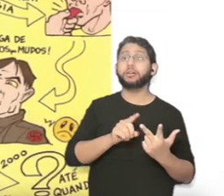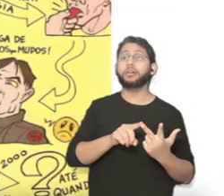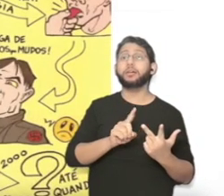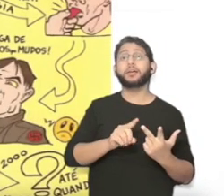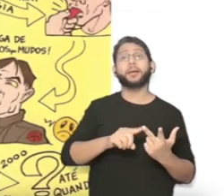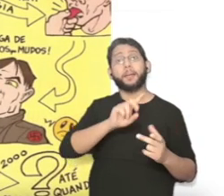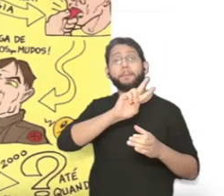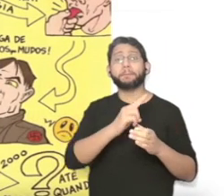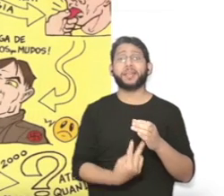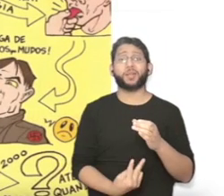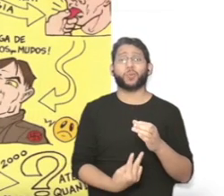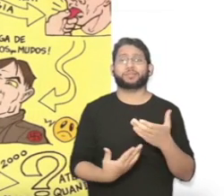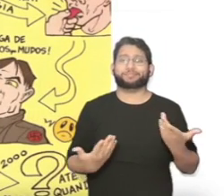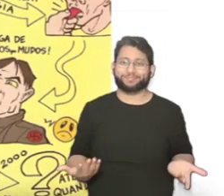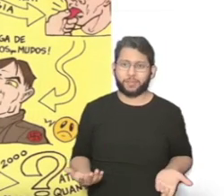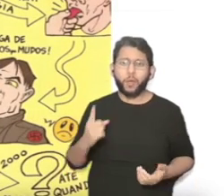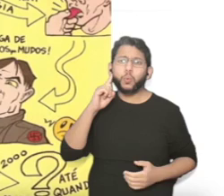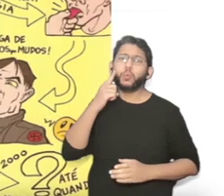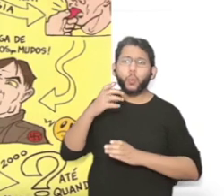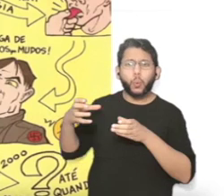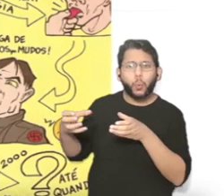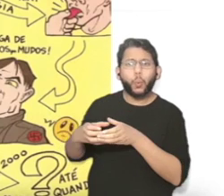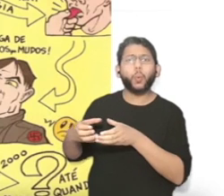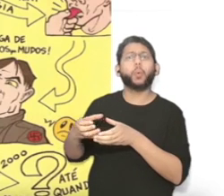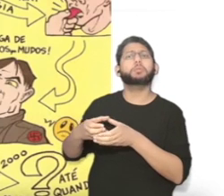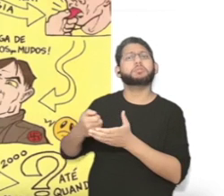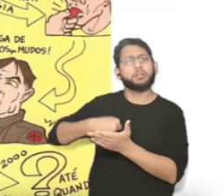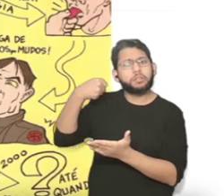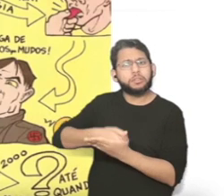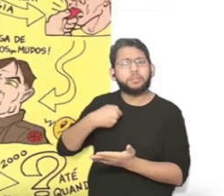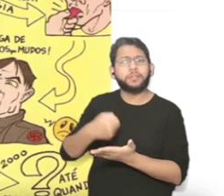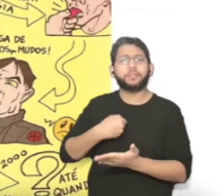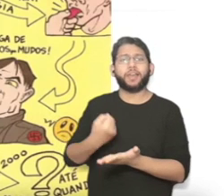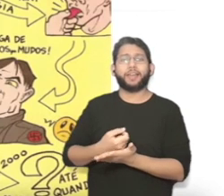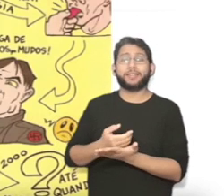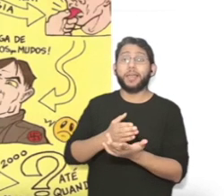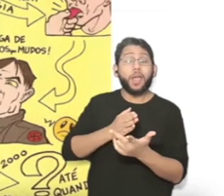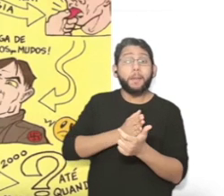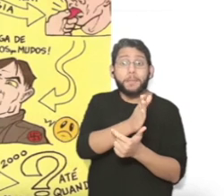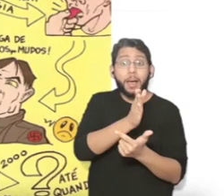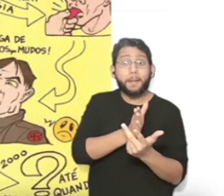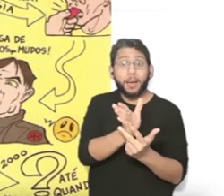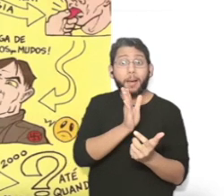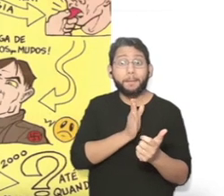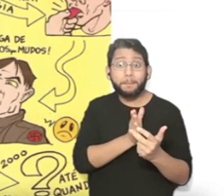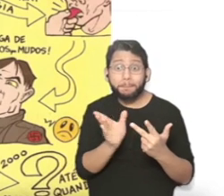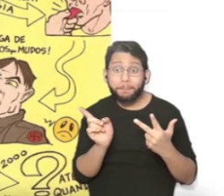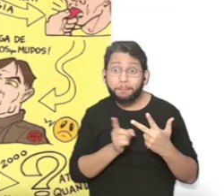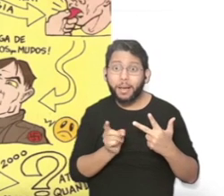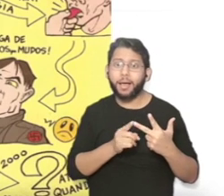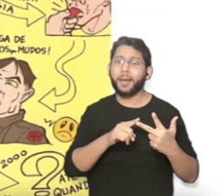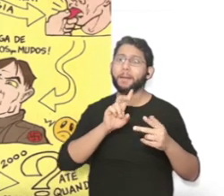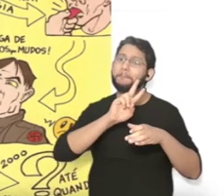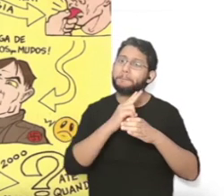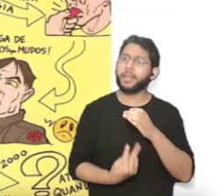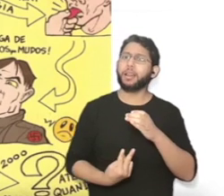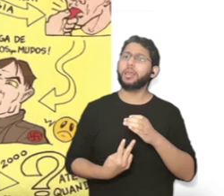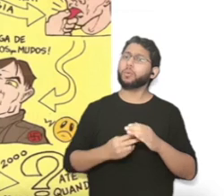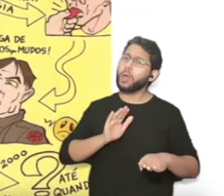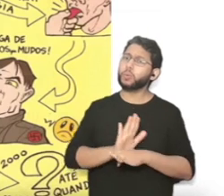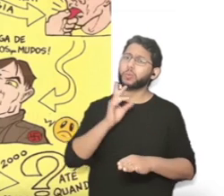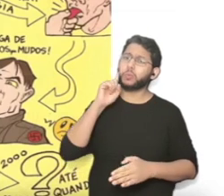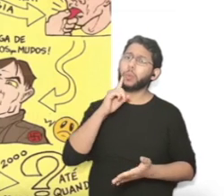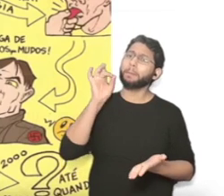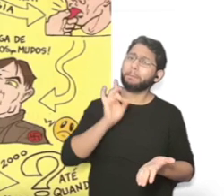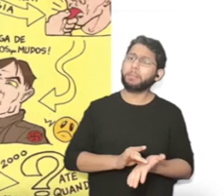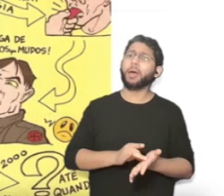pelas comunidades surdas e por muitos defensores da língua de sinais como a abordagem mais respeitosa e mais